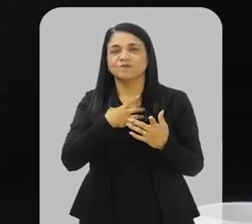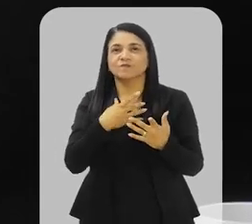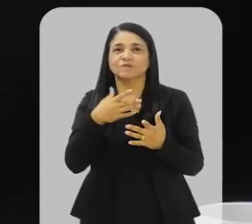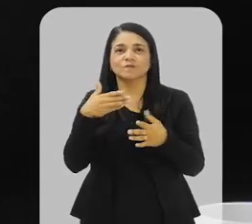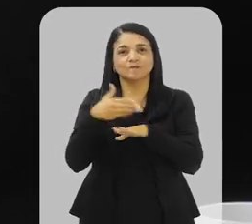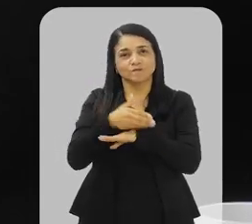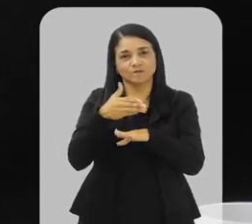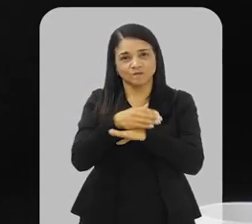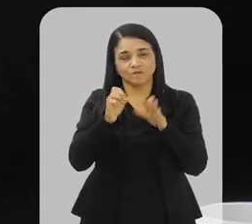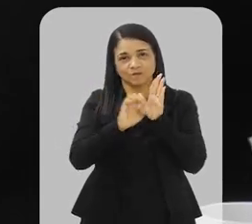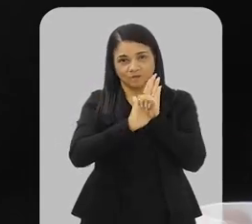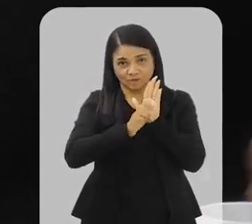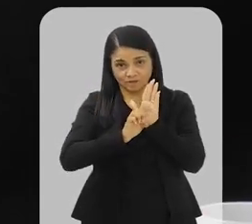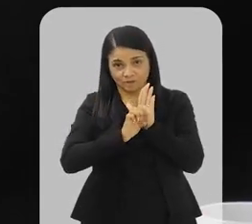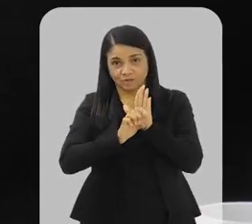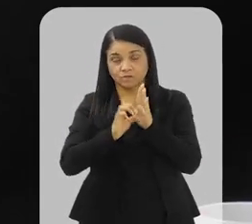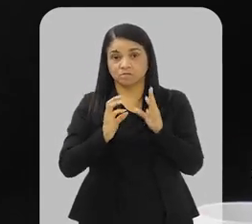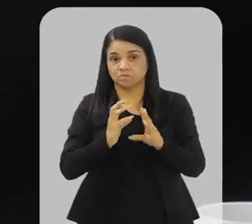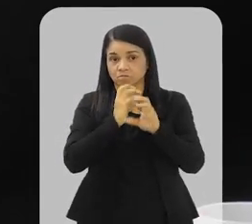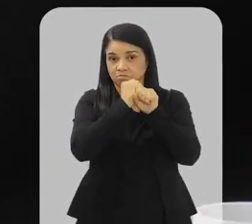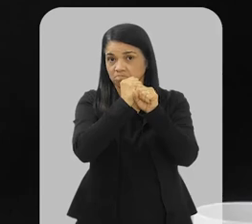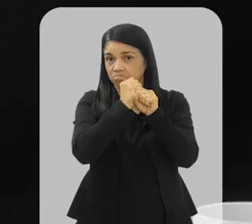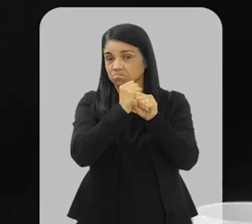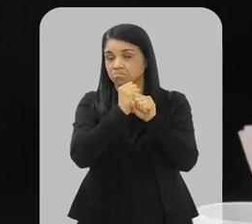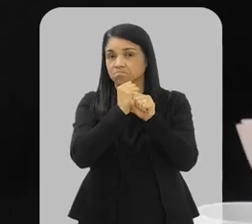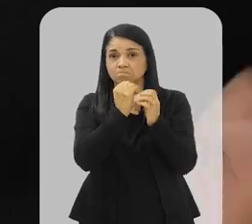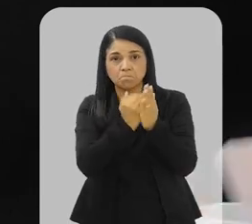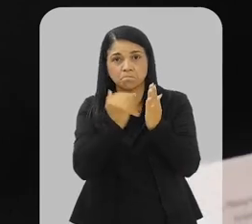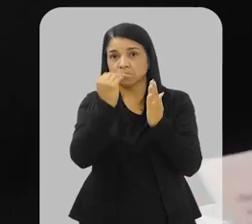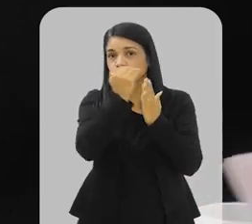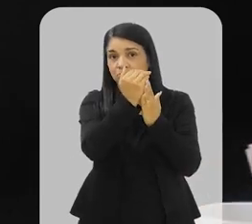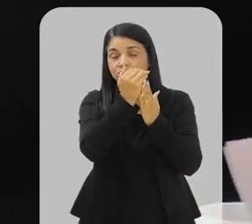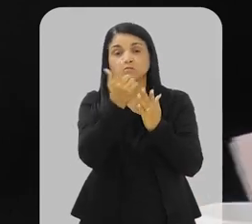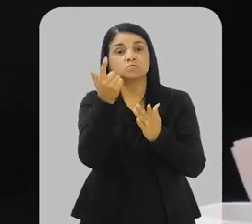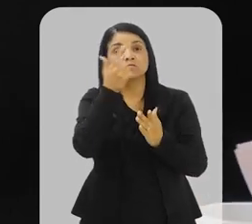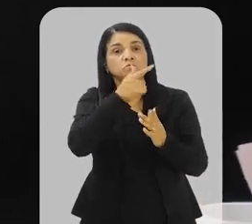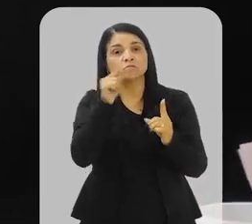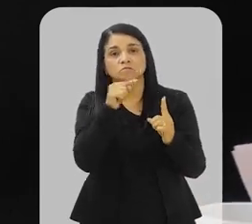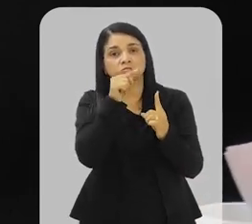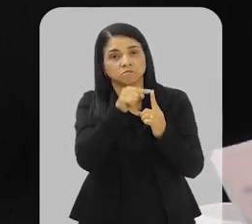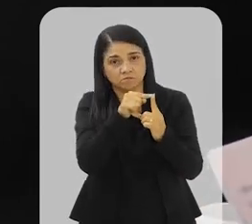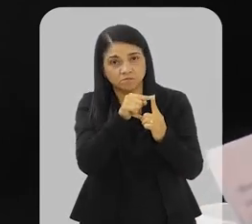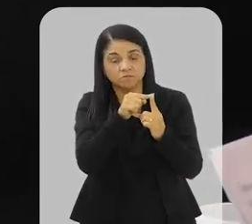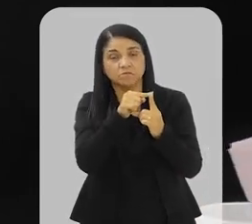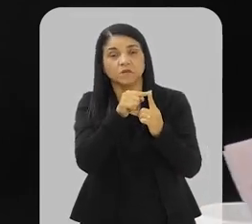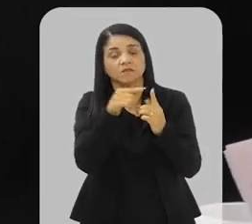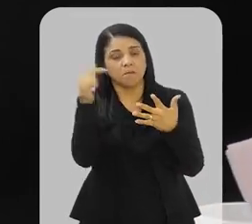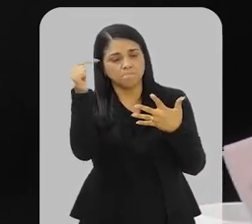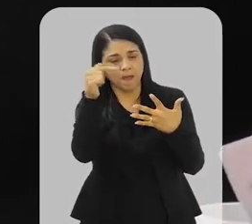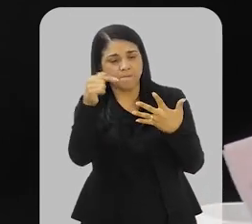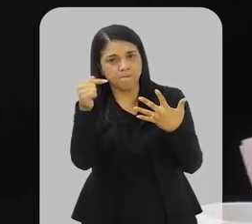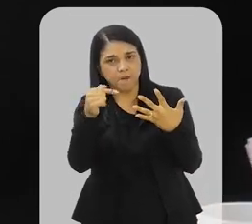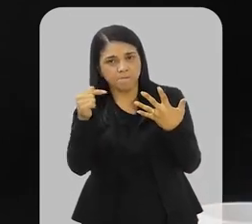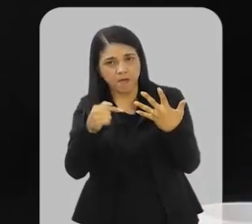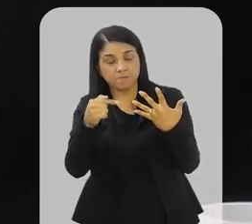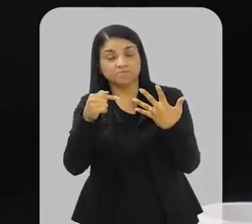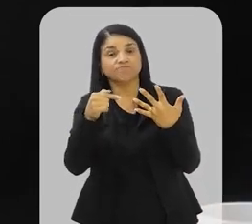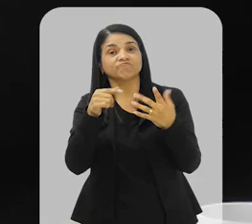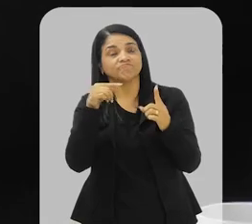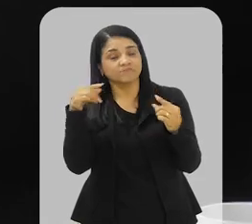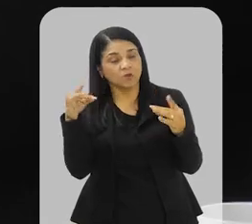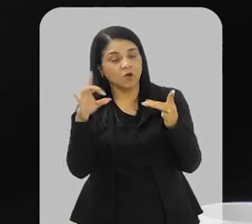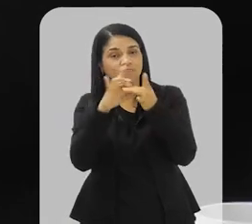eu tenho a sensação de por exemplo a gente tem participado de vários editais com pontuação máxima e acaba não atingindo porque existem vários